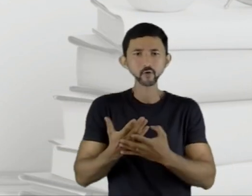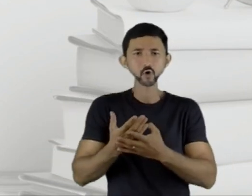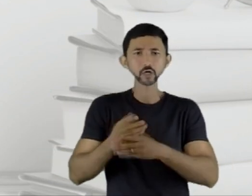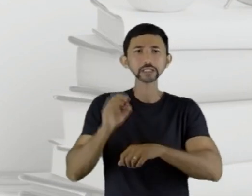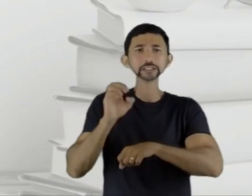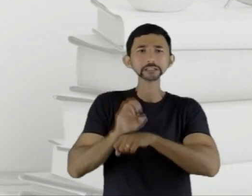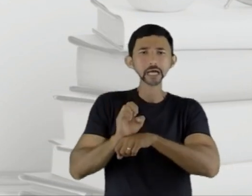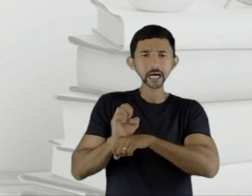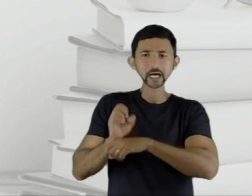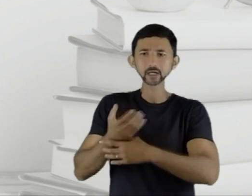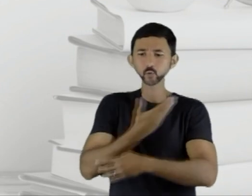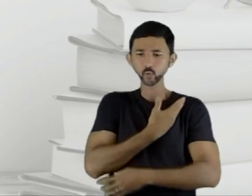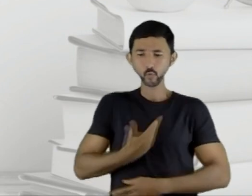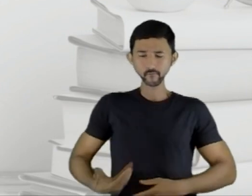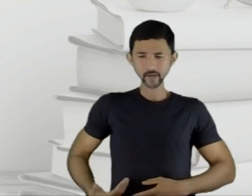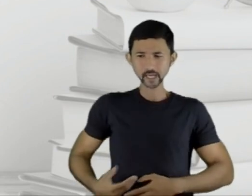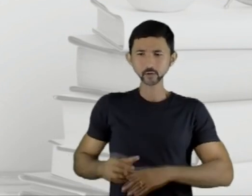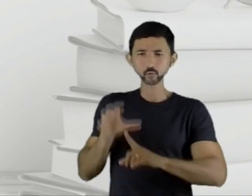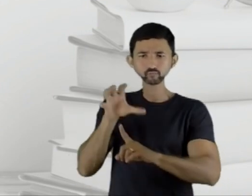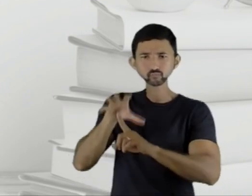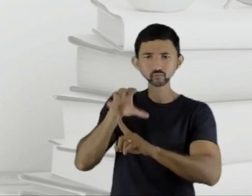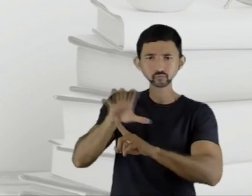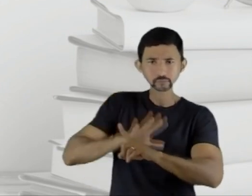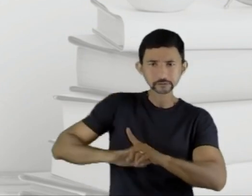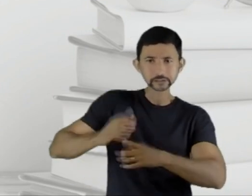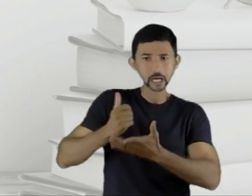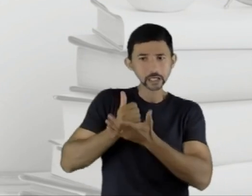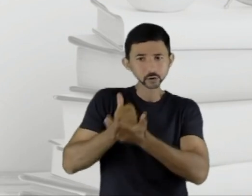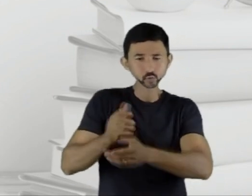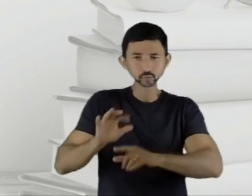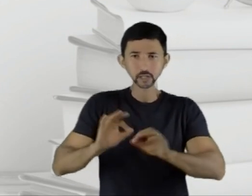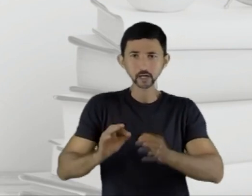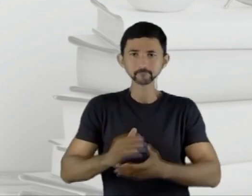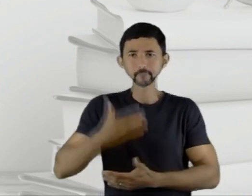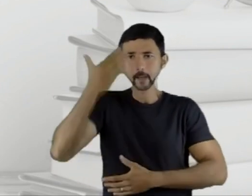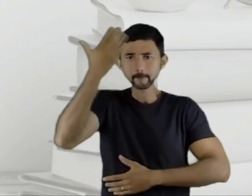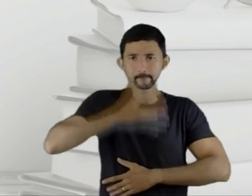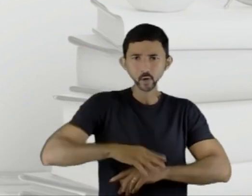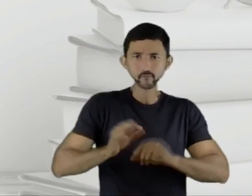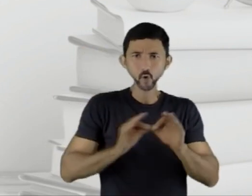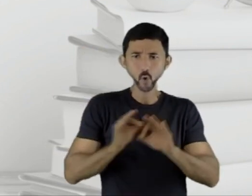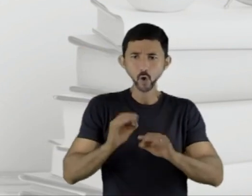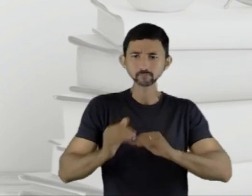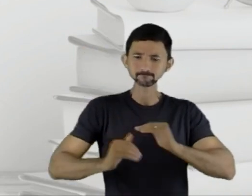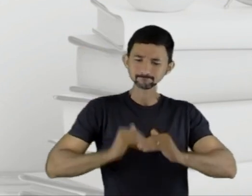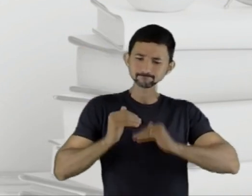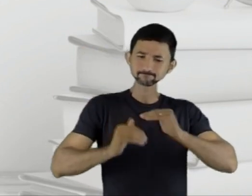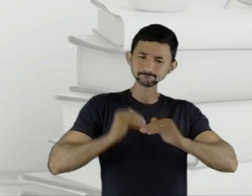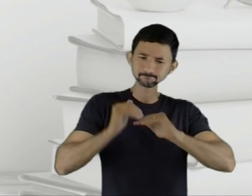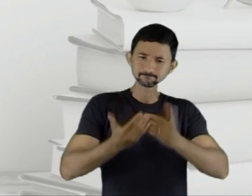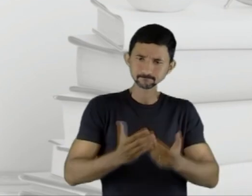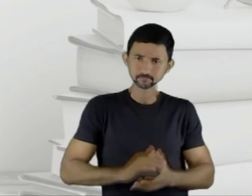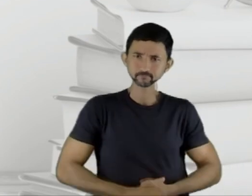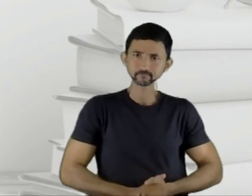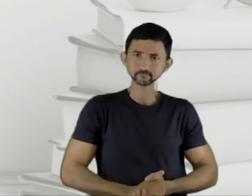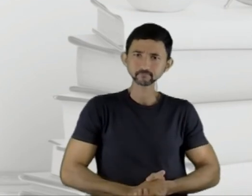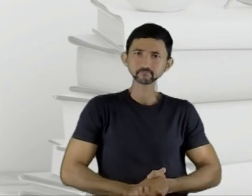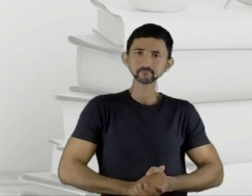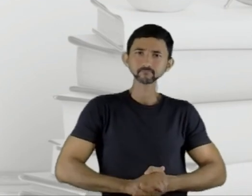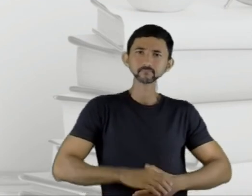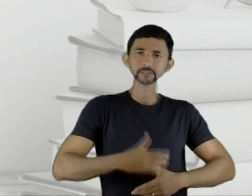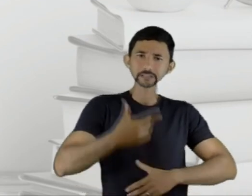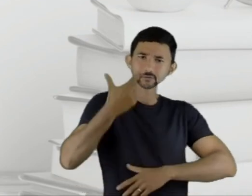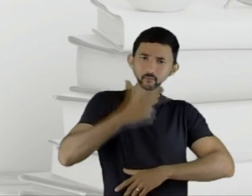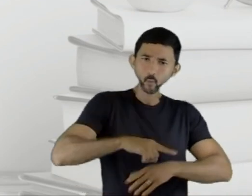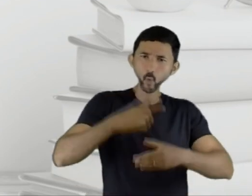Estado era necessária naquele momento. Ele provou tão bem isso que ele foi reeleito por